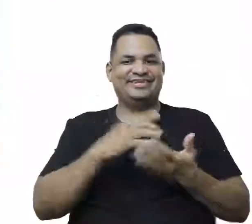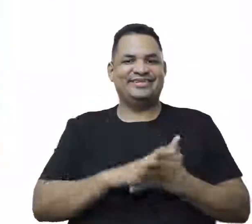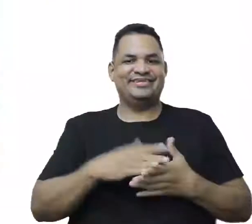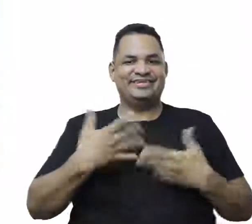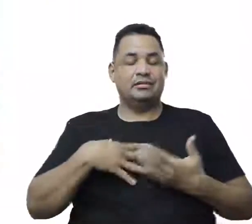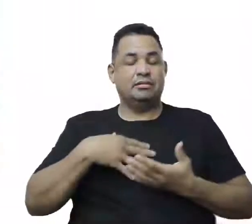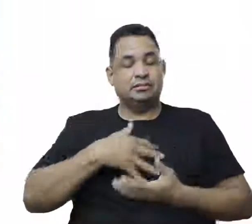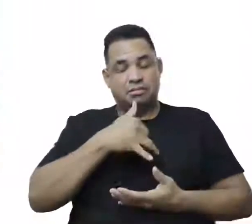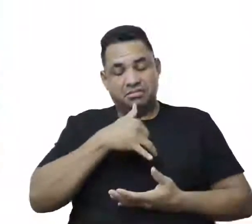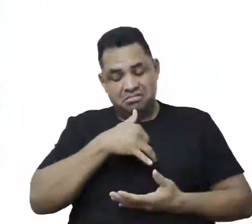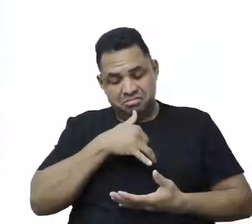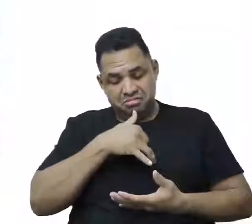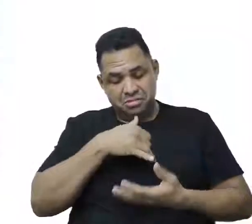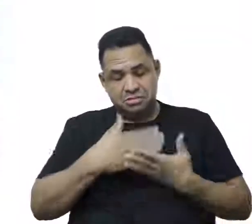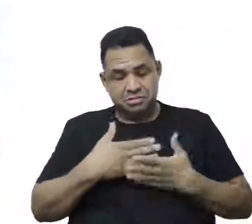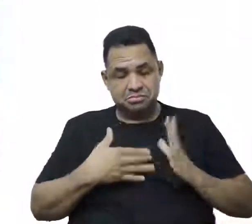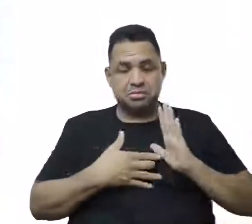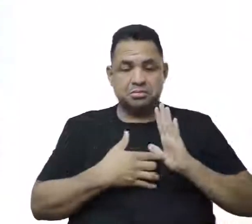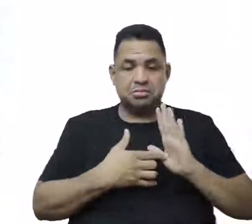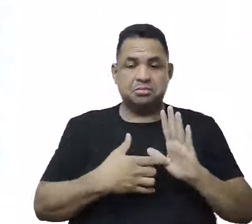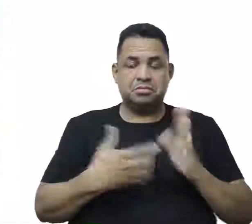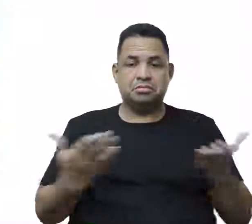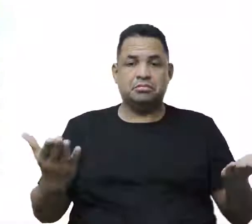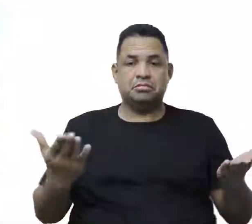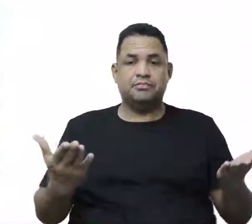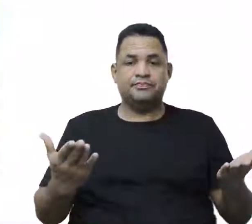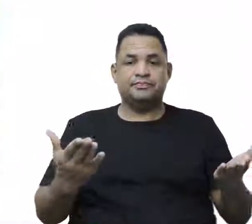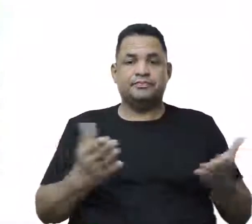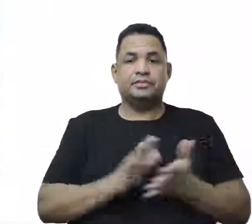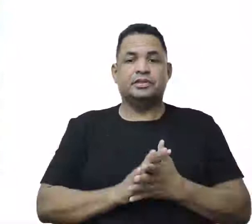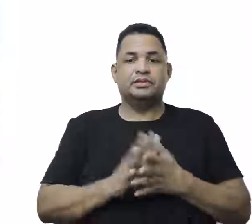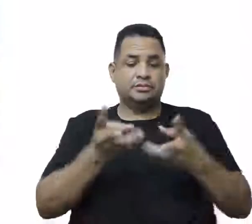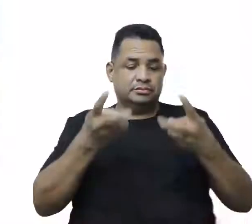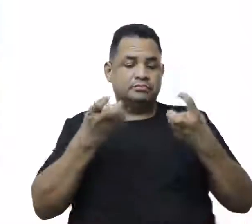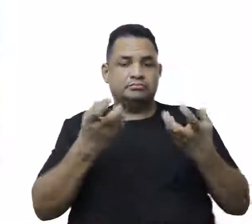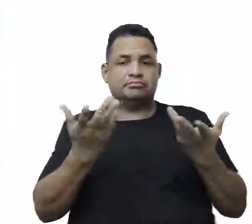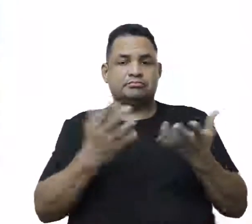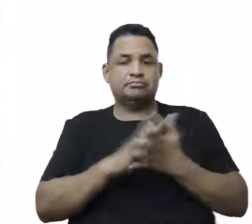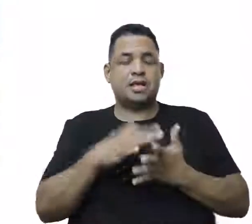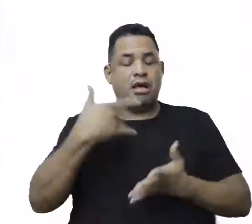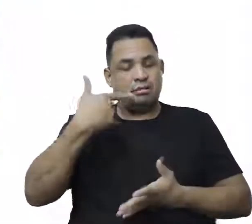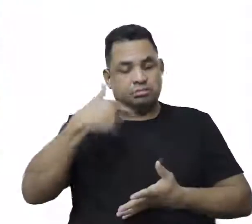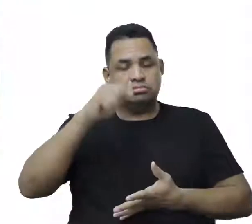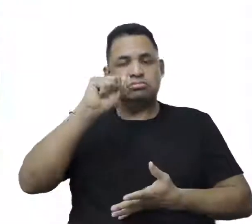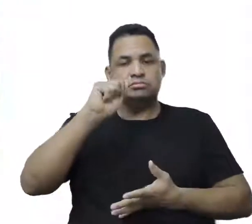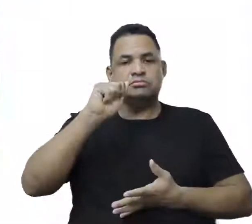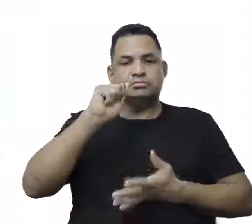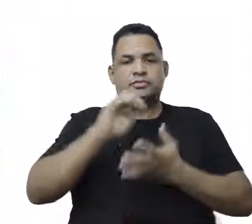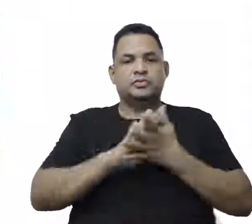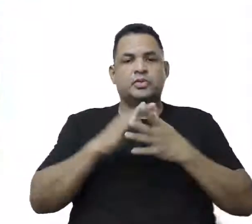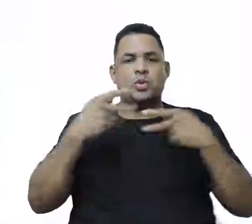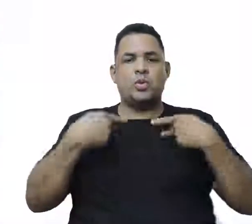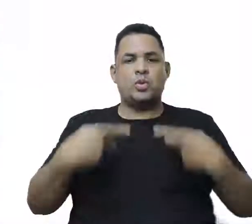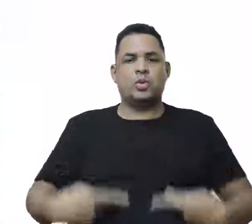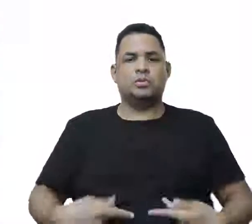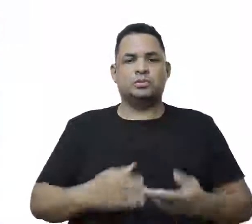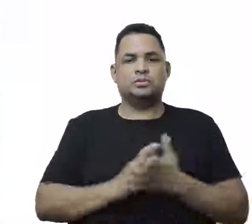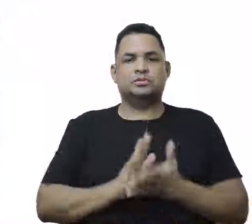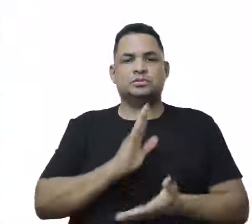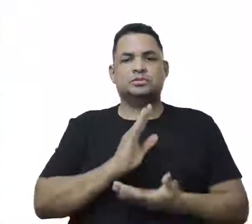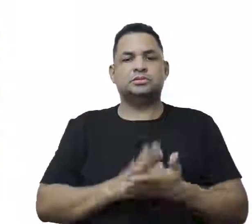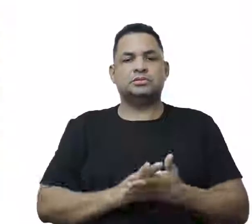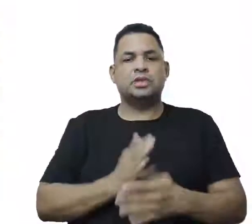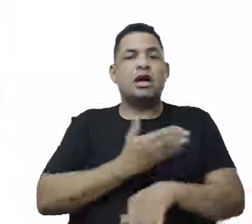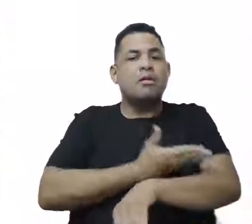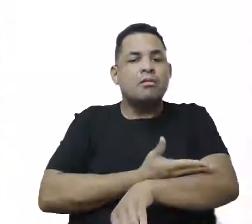mais triste, eu também vou transparecer. E isso a gente vai perceber que é uma linguagem corporal. Exato. E aí a gente costuma